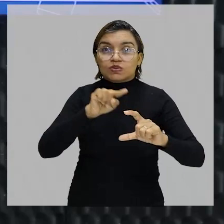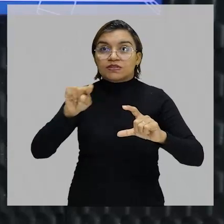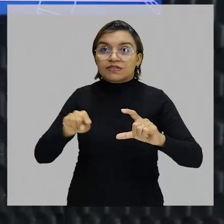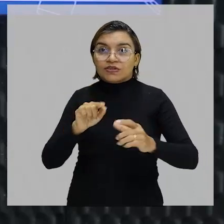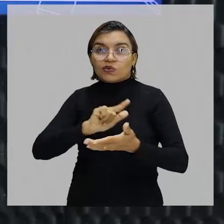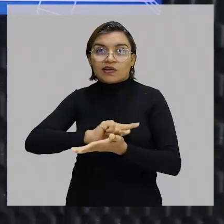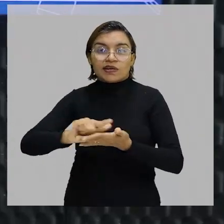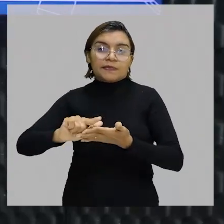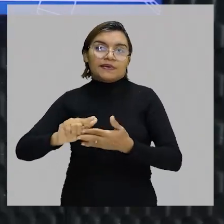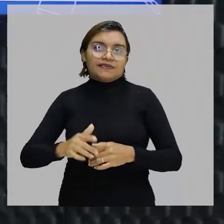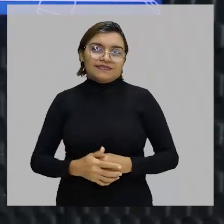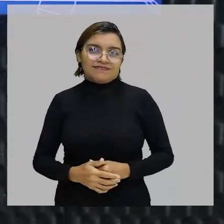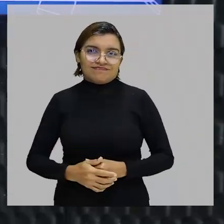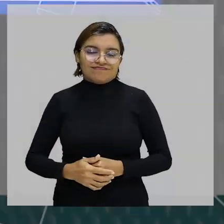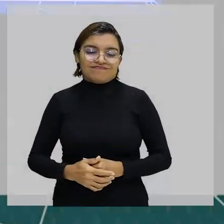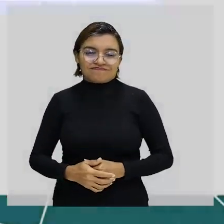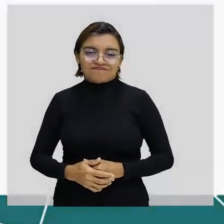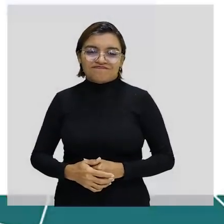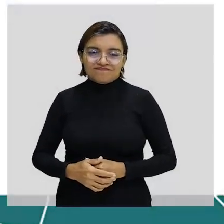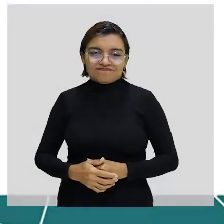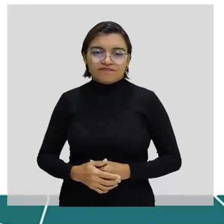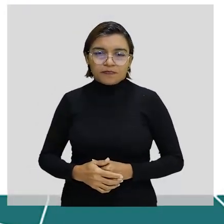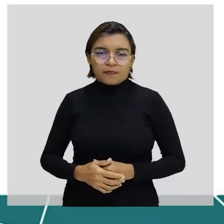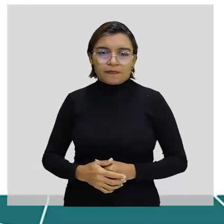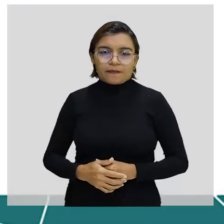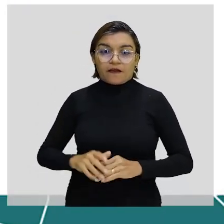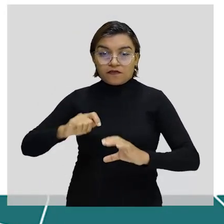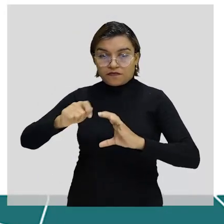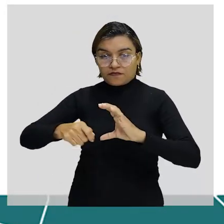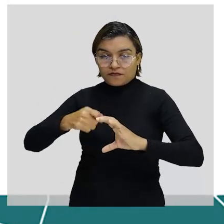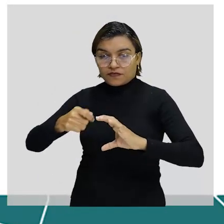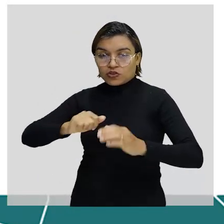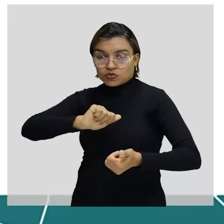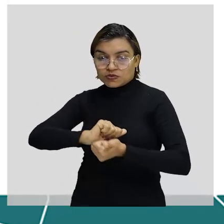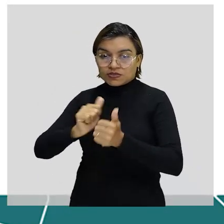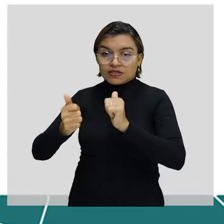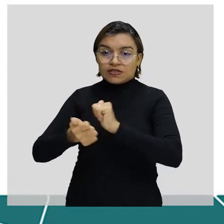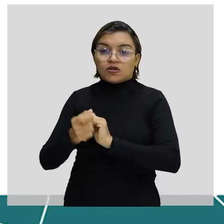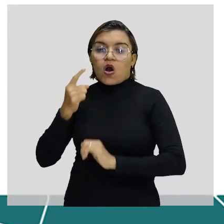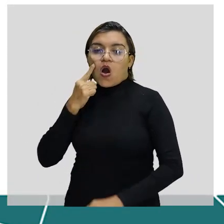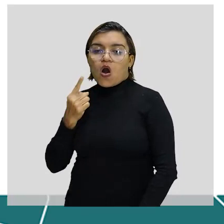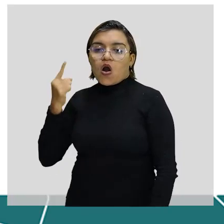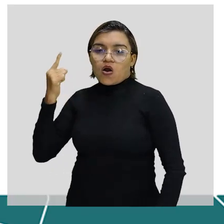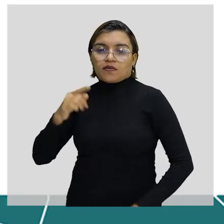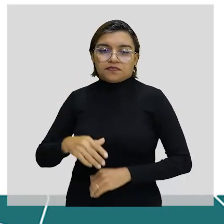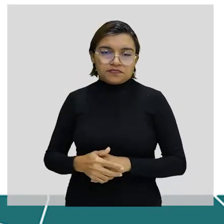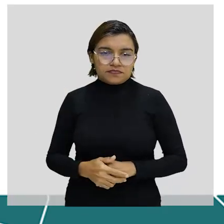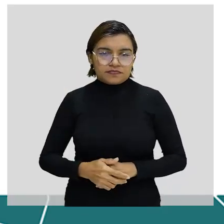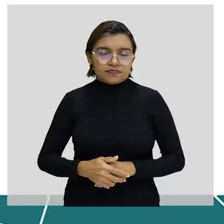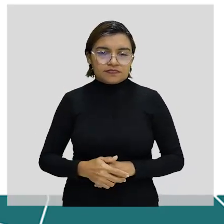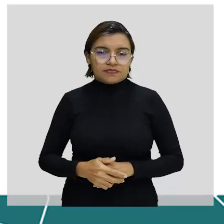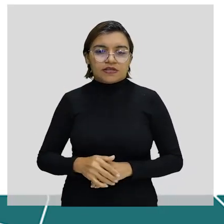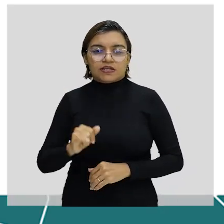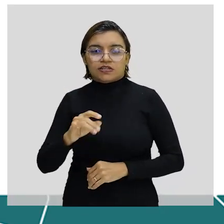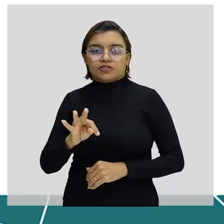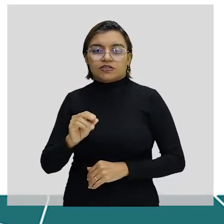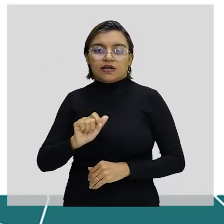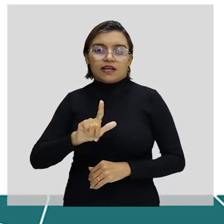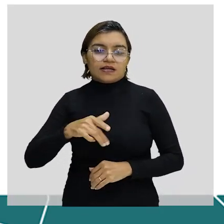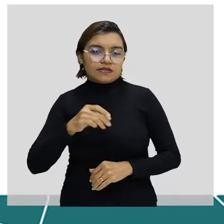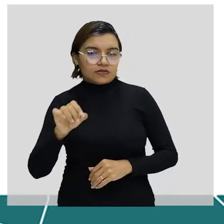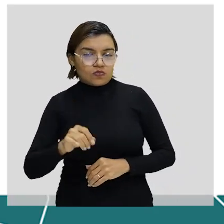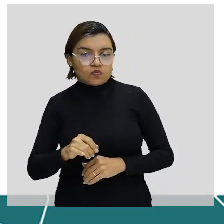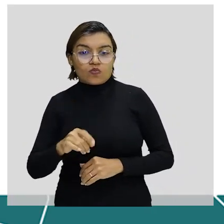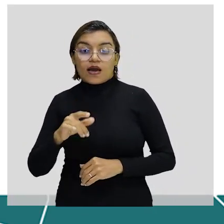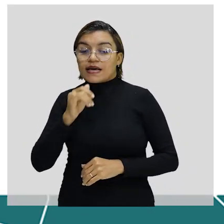ou um lixo mental? Vídeo instalação e o single channel são os dois tipos mais comuns de videoarte, não são